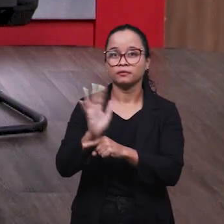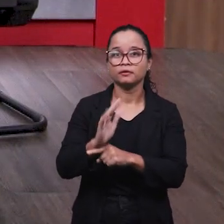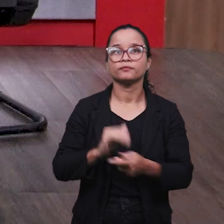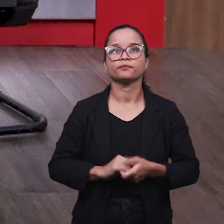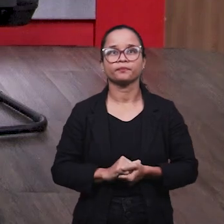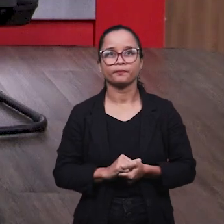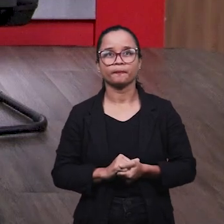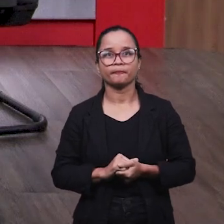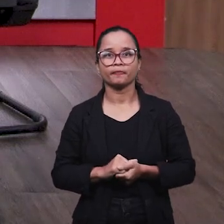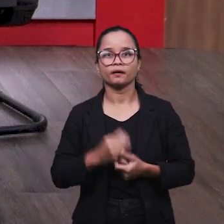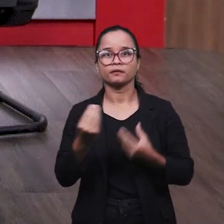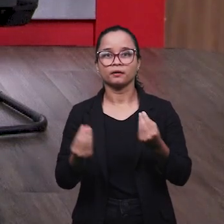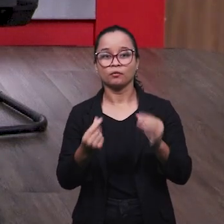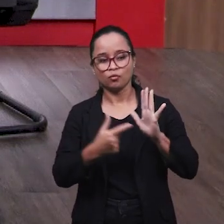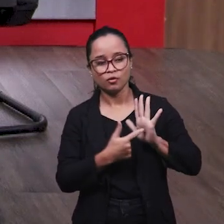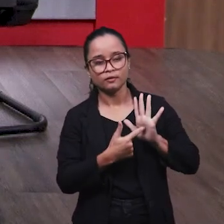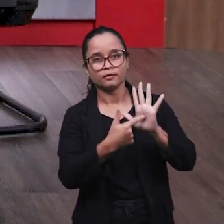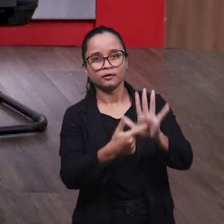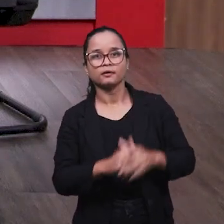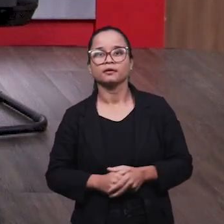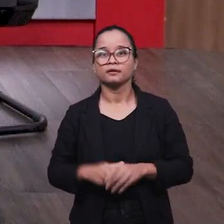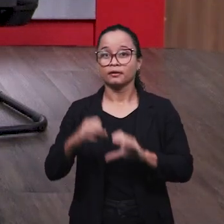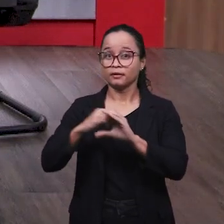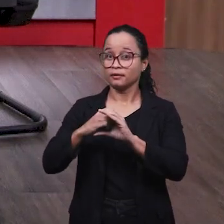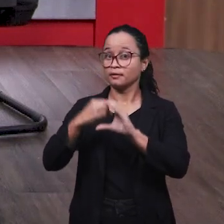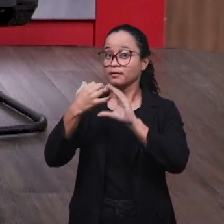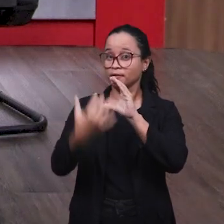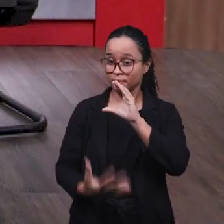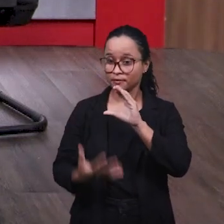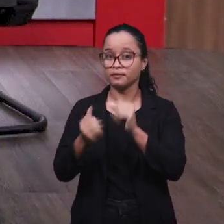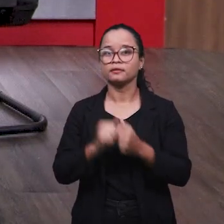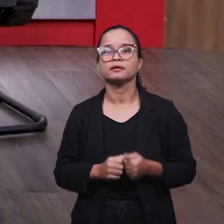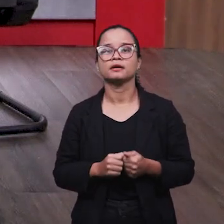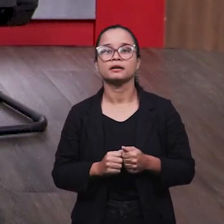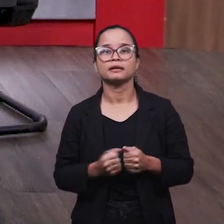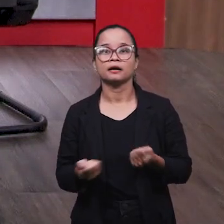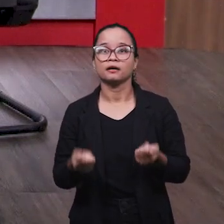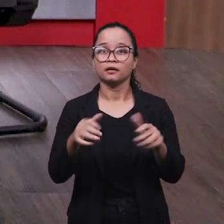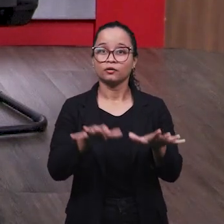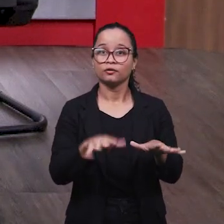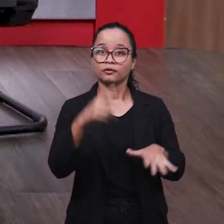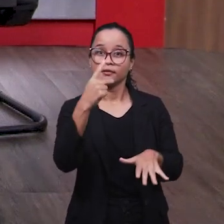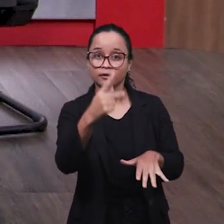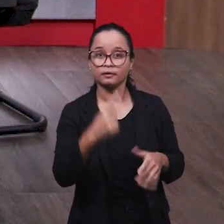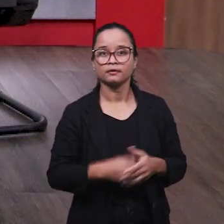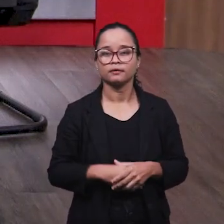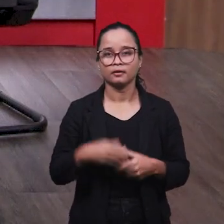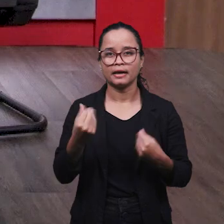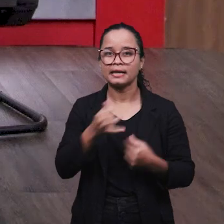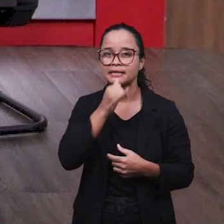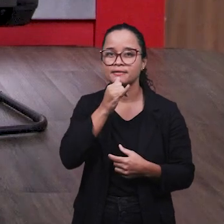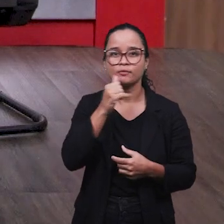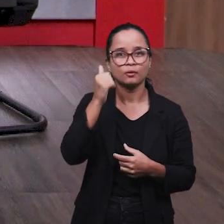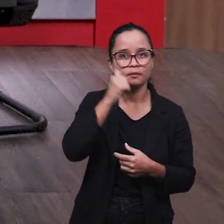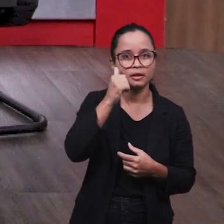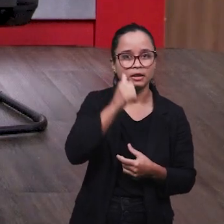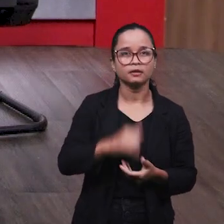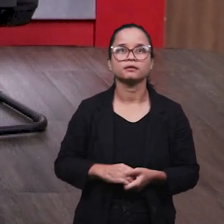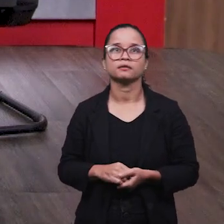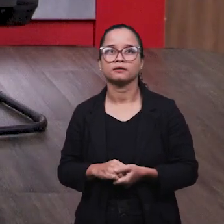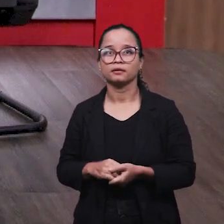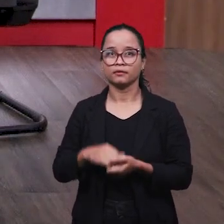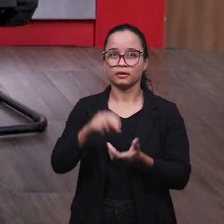bíblica, fazendo questão de mostrar vários aspectos da inclusão deles, como, por exemplo, uma menina que estava deitada,